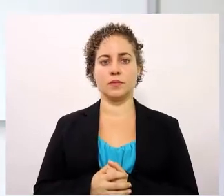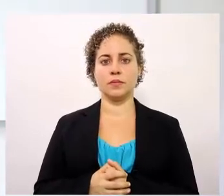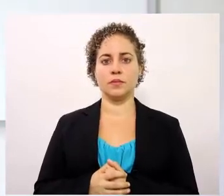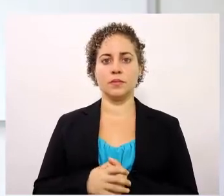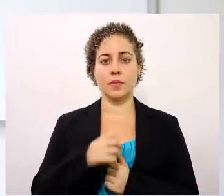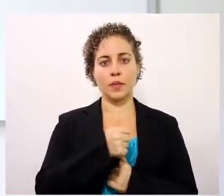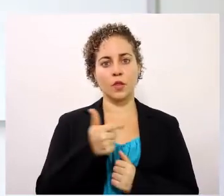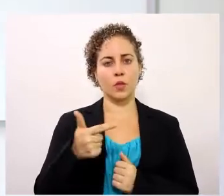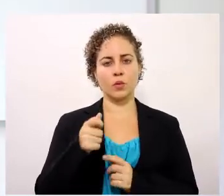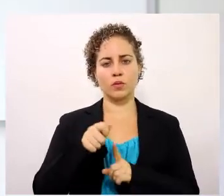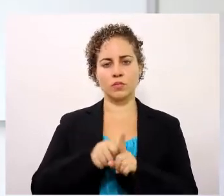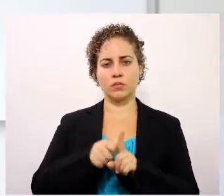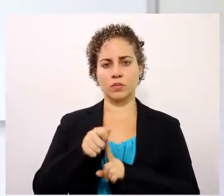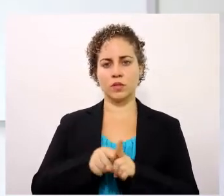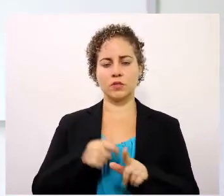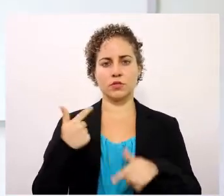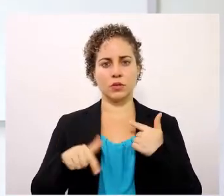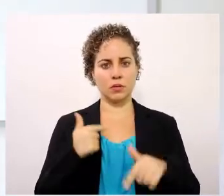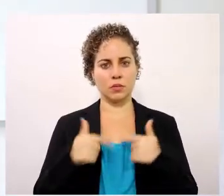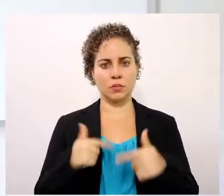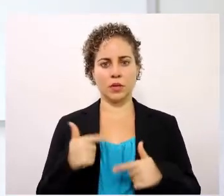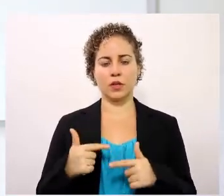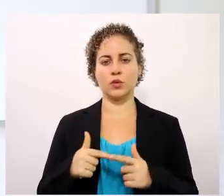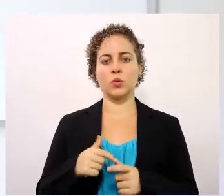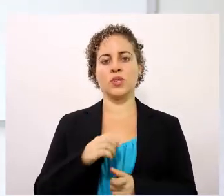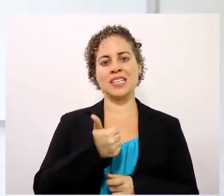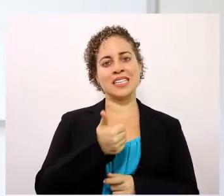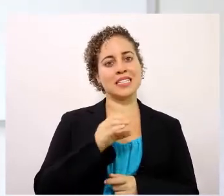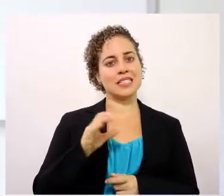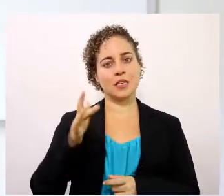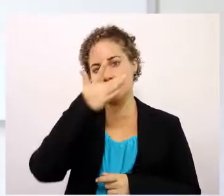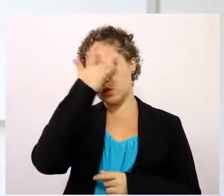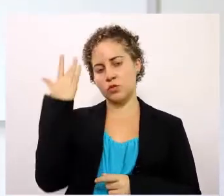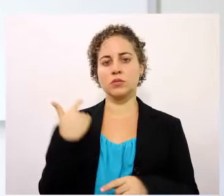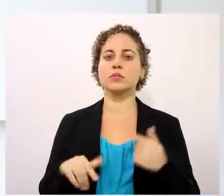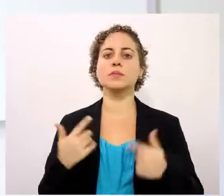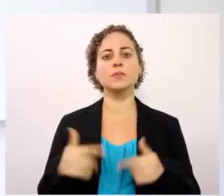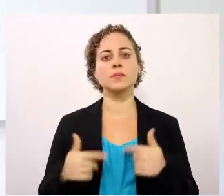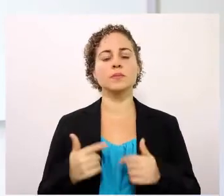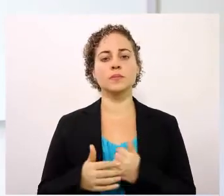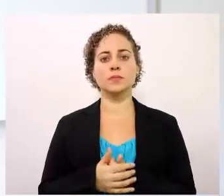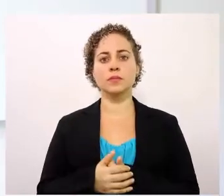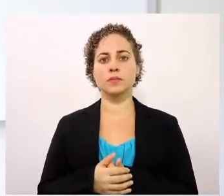Nesses 12 meses de trabalho, a empresa teve 100 funcionários trabalhando.